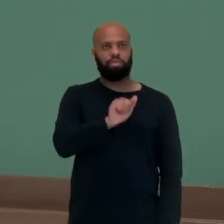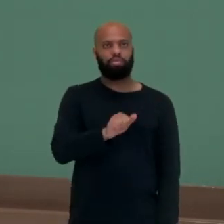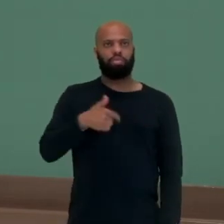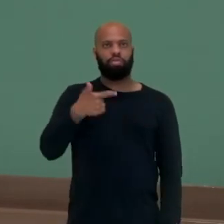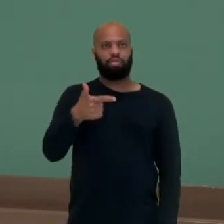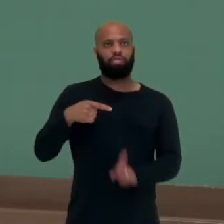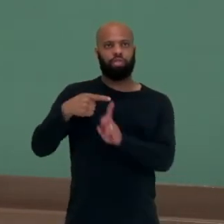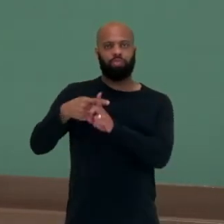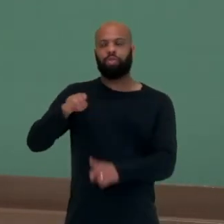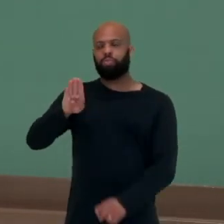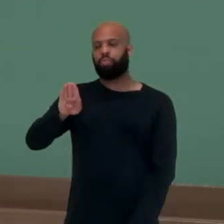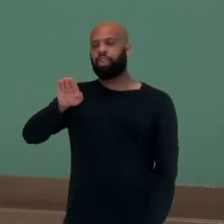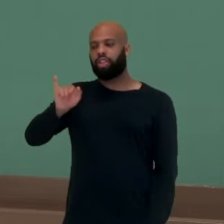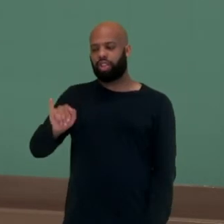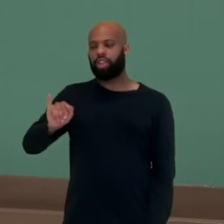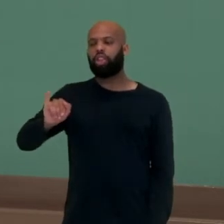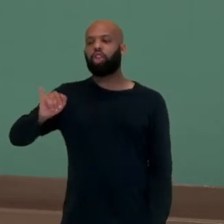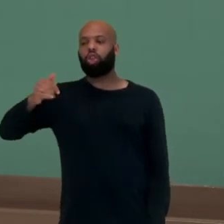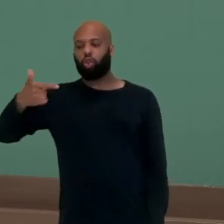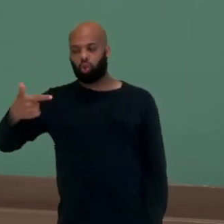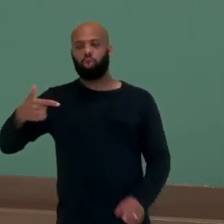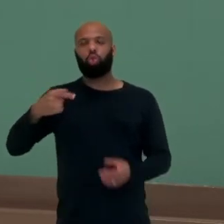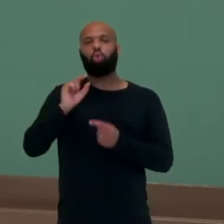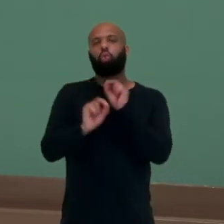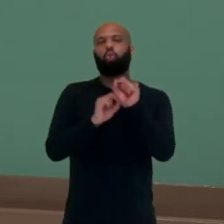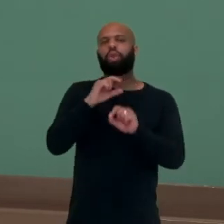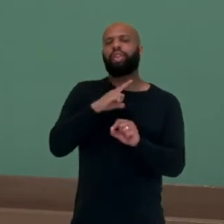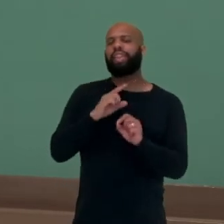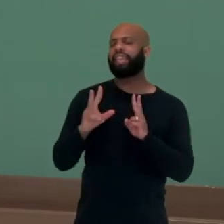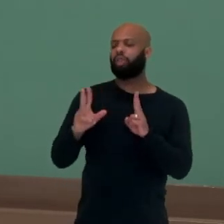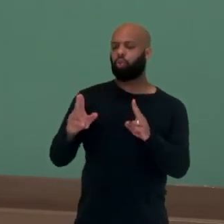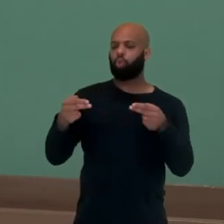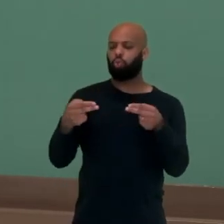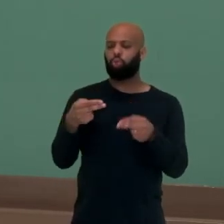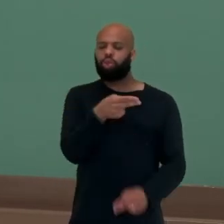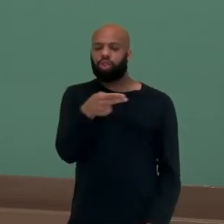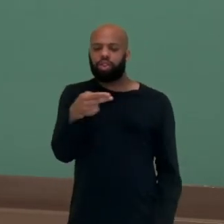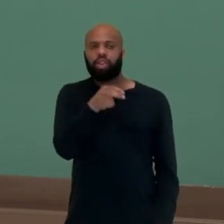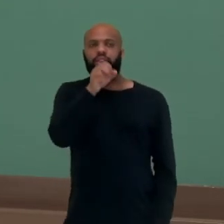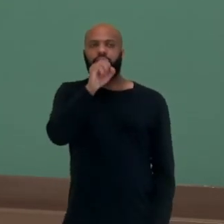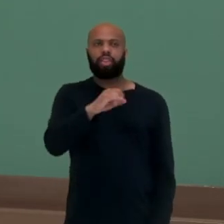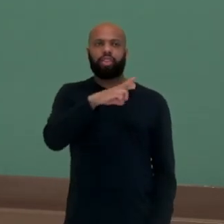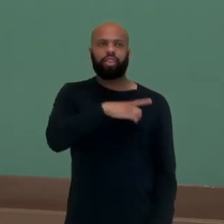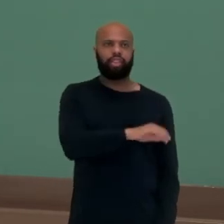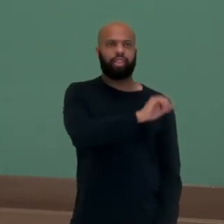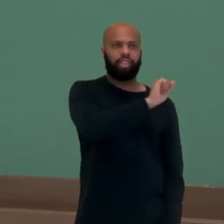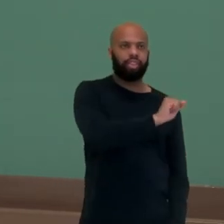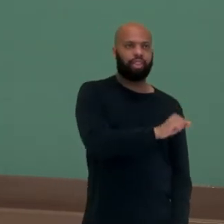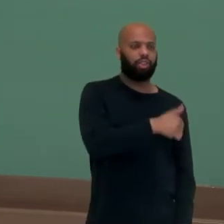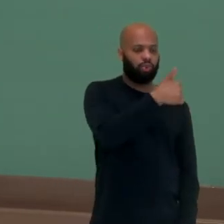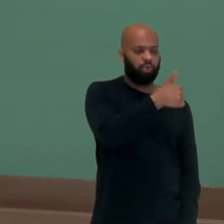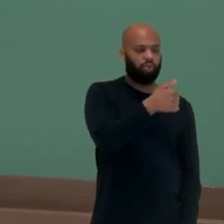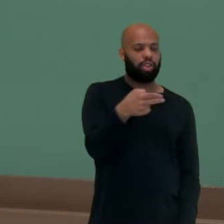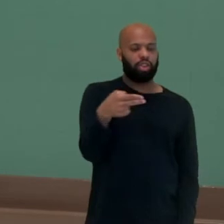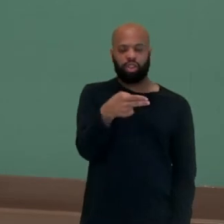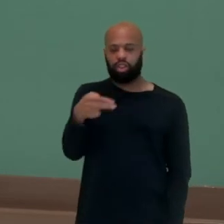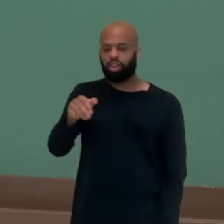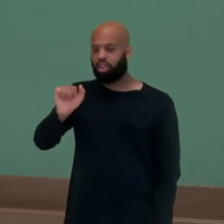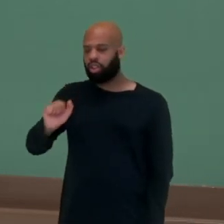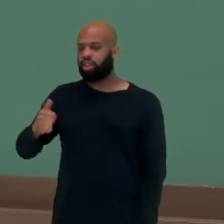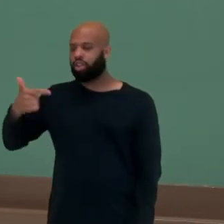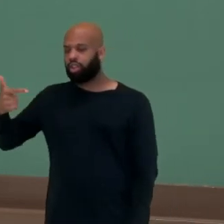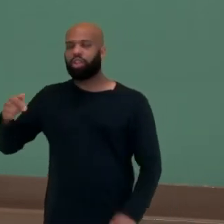mais BI2. Quando que a gente vai ter uma igualdade? Quando este valor de A1 for igual a